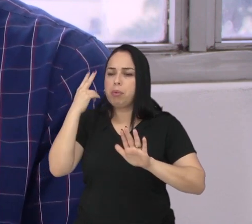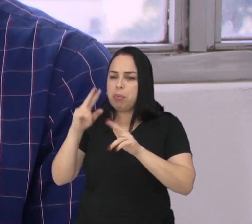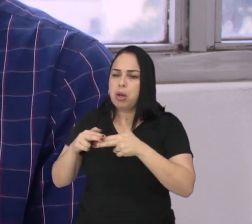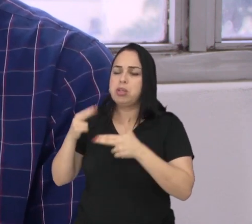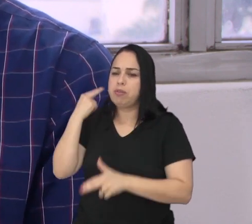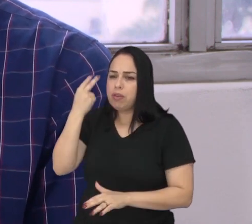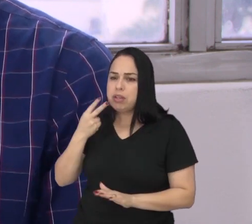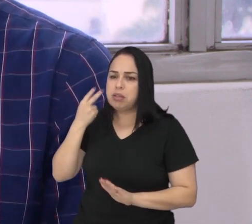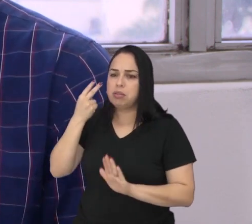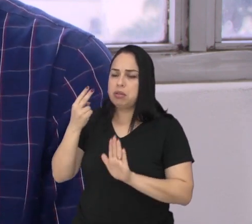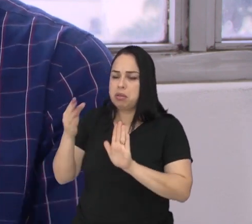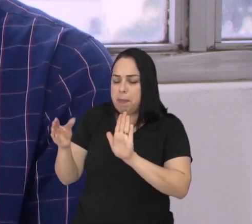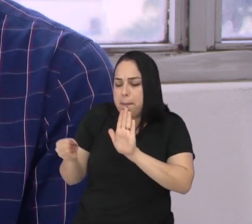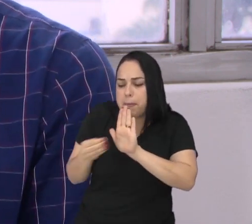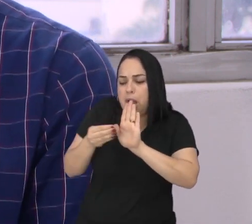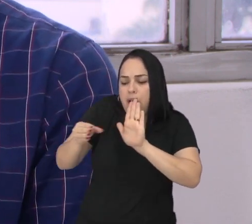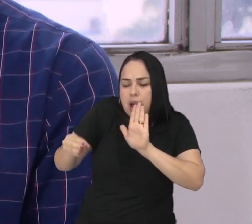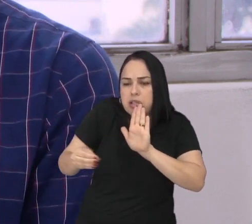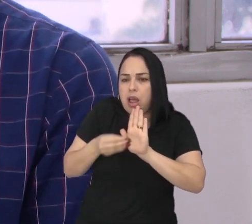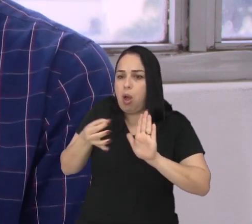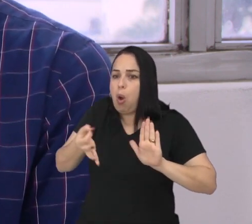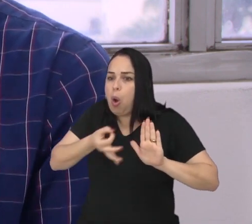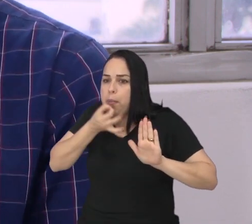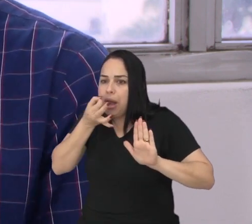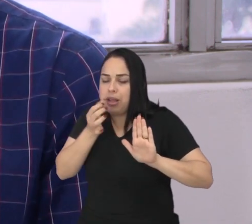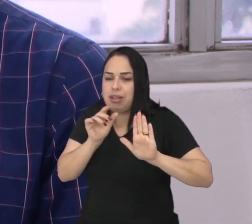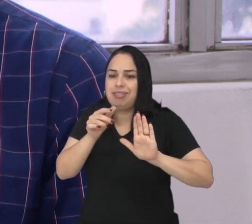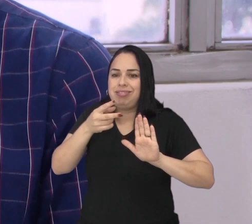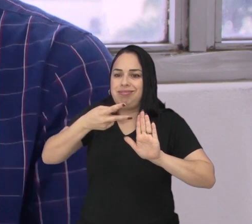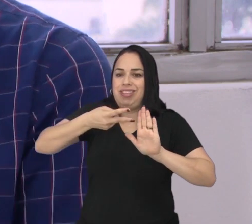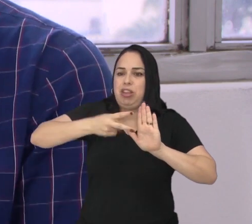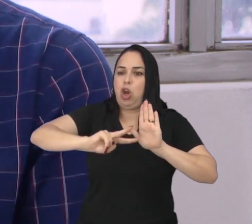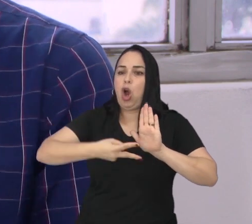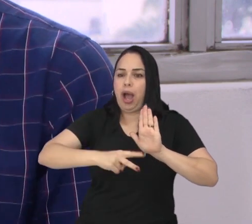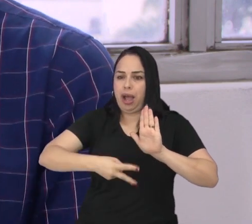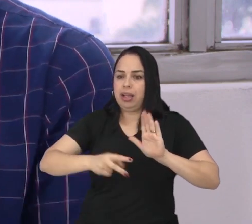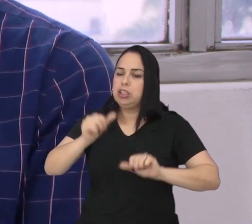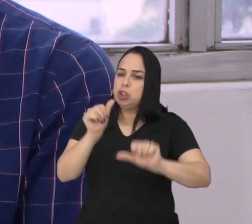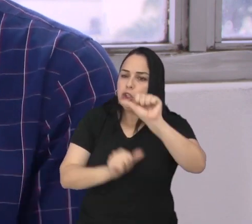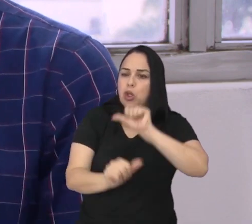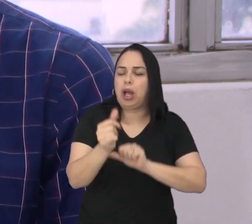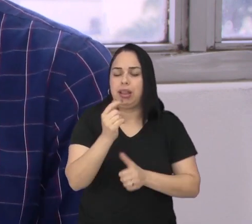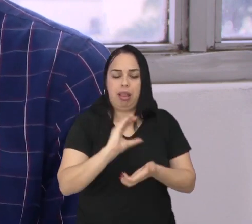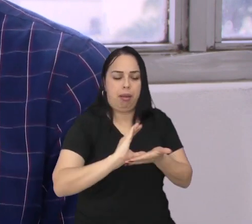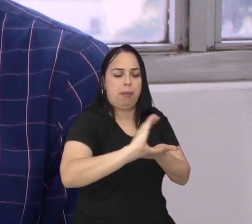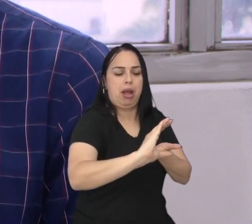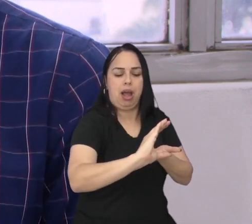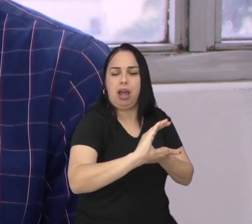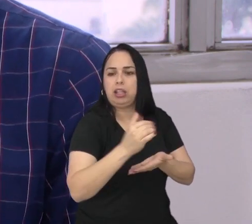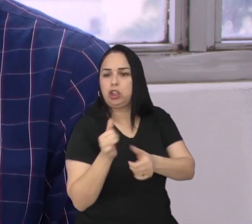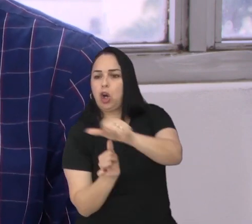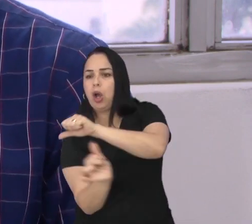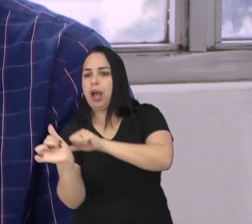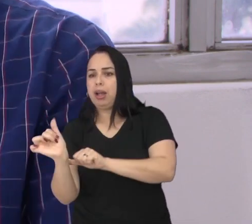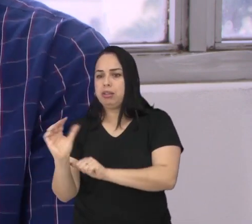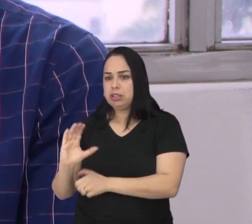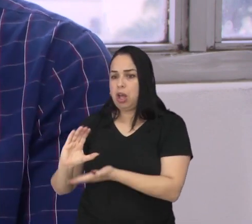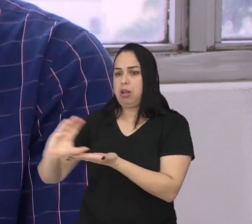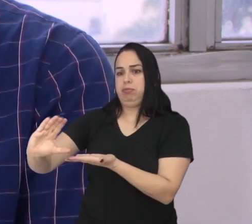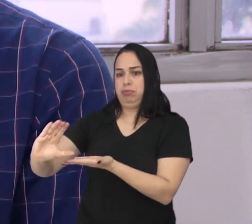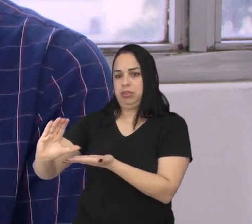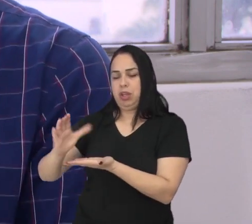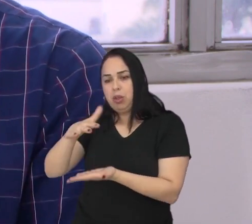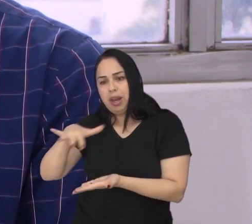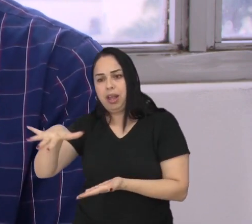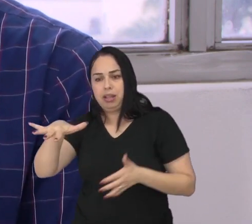geralmente os vereadores trazem as emendas sugerindo troca de recursos entre um projeto previsto na LOA para